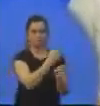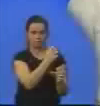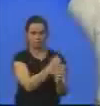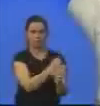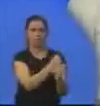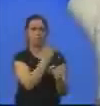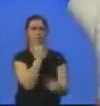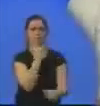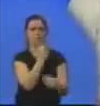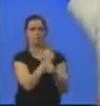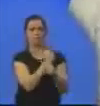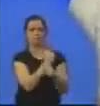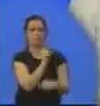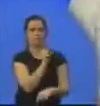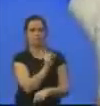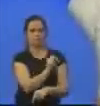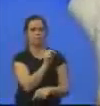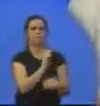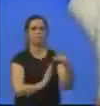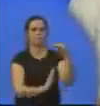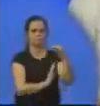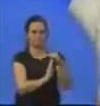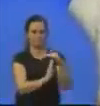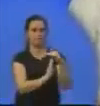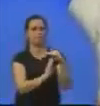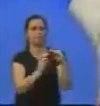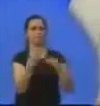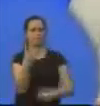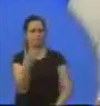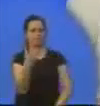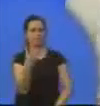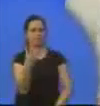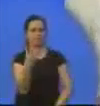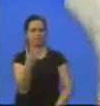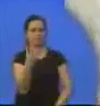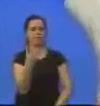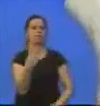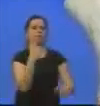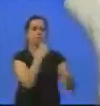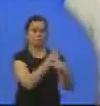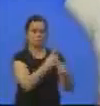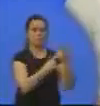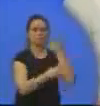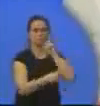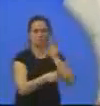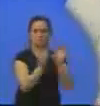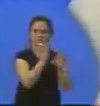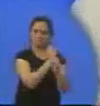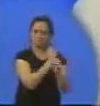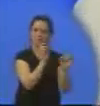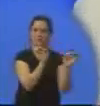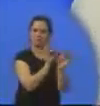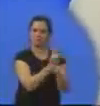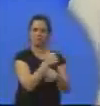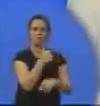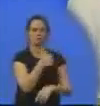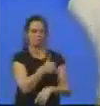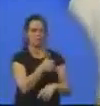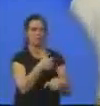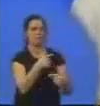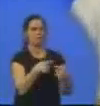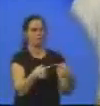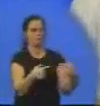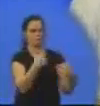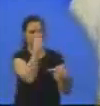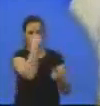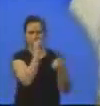e encontro que o limite vale 3. Então, consegui resolver, acabei com a indeterminação. Vamos agora a